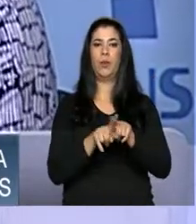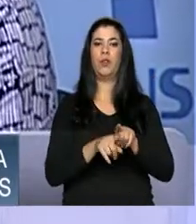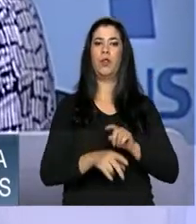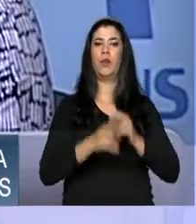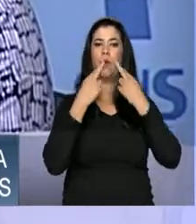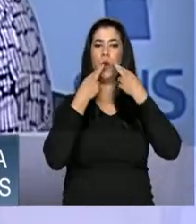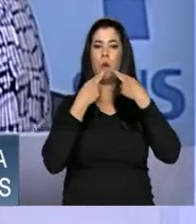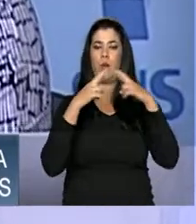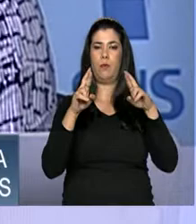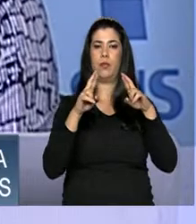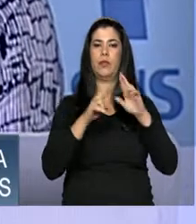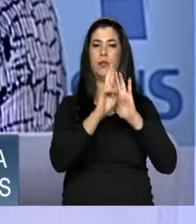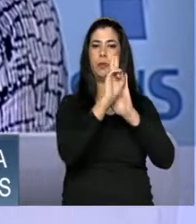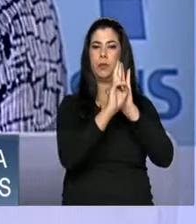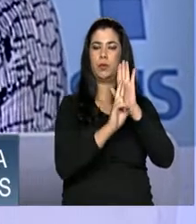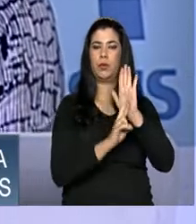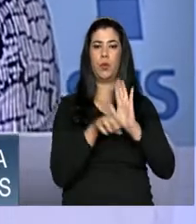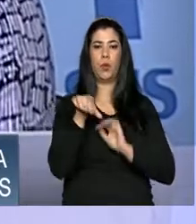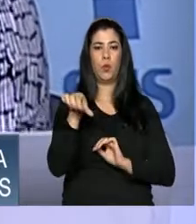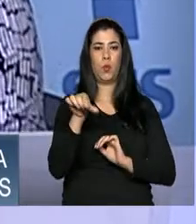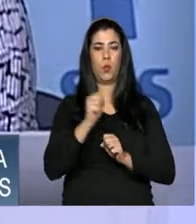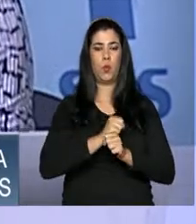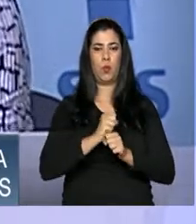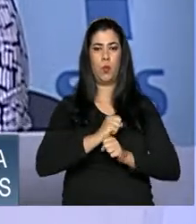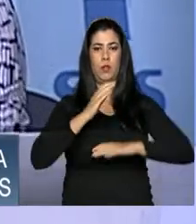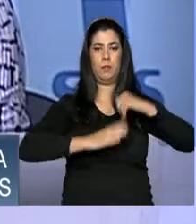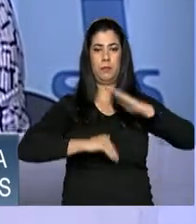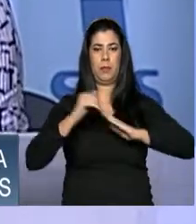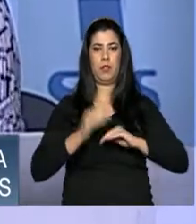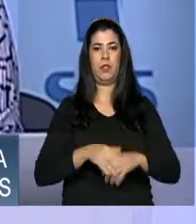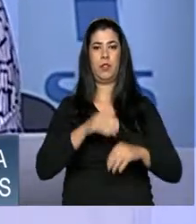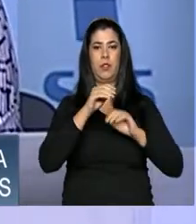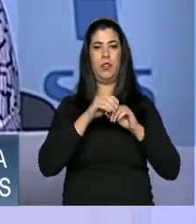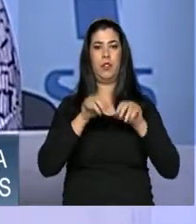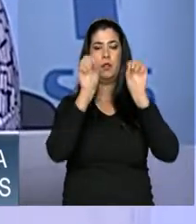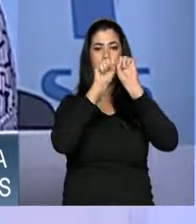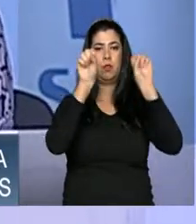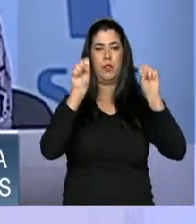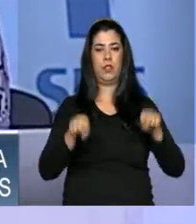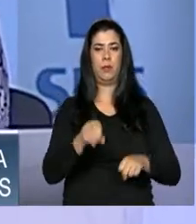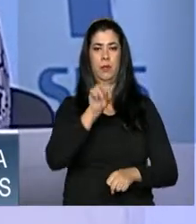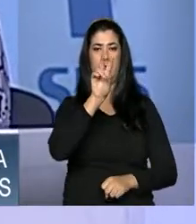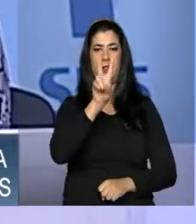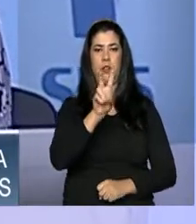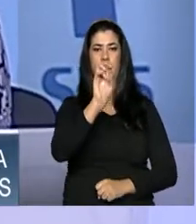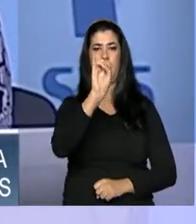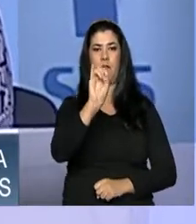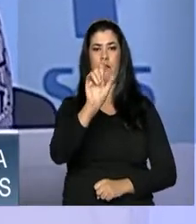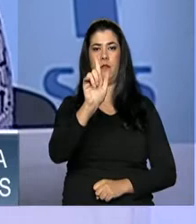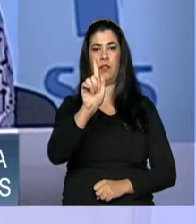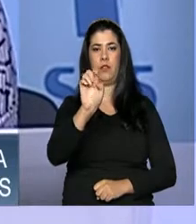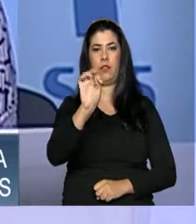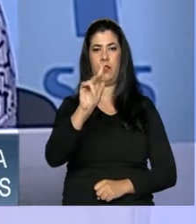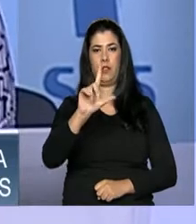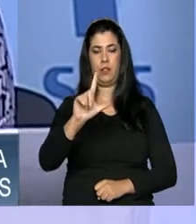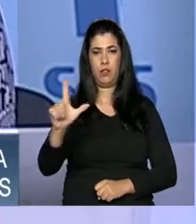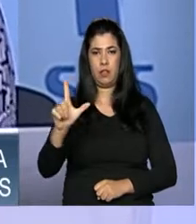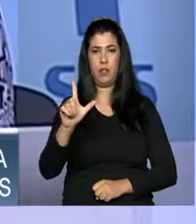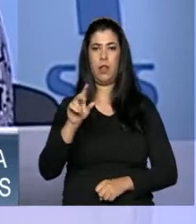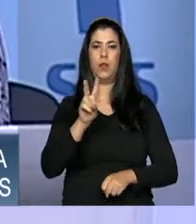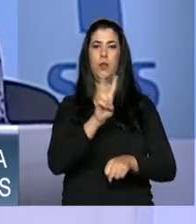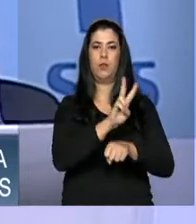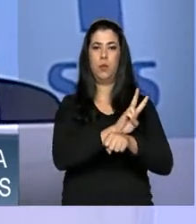nono ano de realização do Vigitel. O Vigitel é a nossa estratégia de monitoramento e